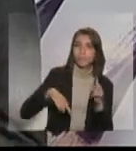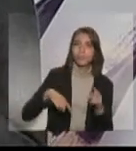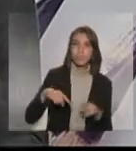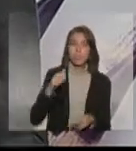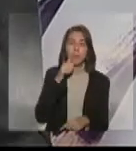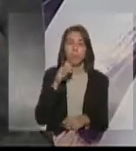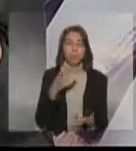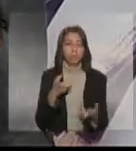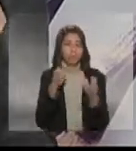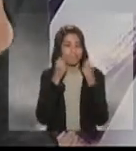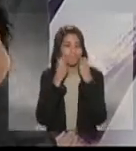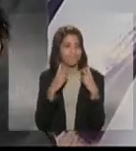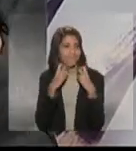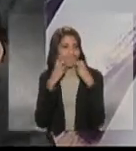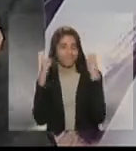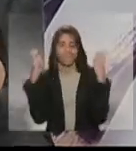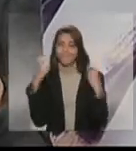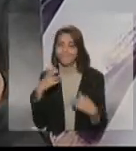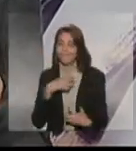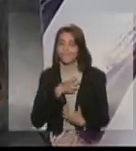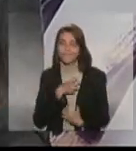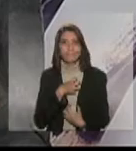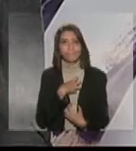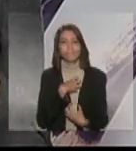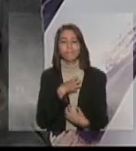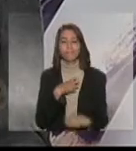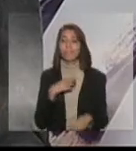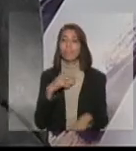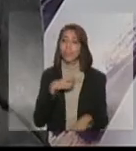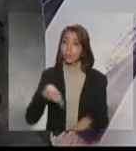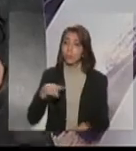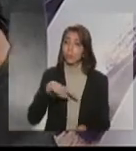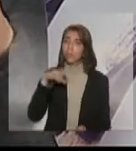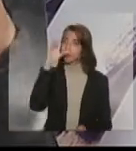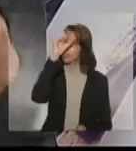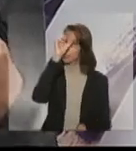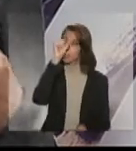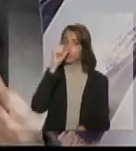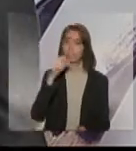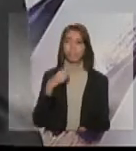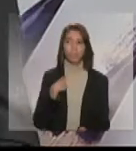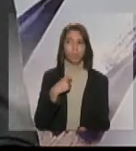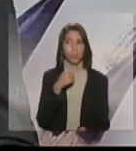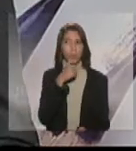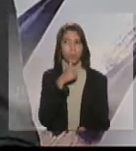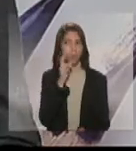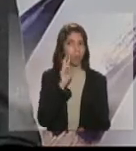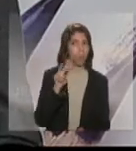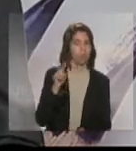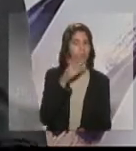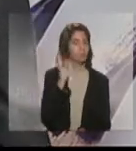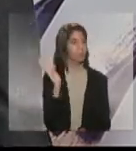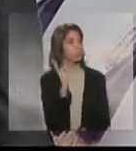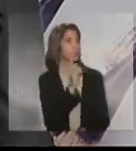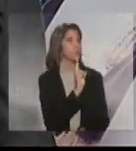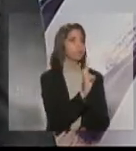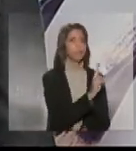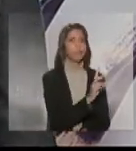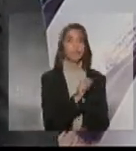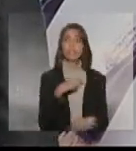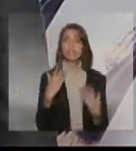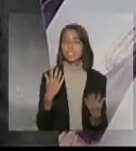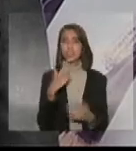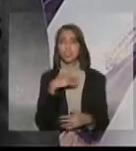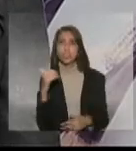constrangimento que isso é por uma menina entendeu ea gente aprende logo que a gente não pode olhar e aí se alguém eu